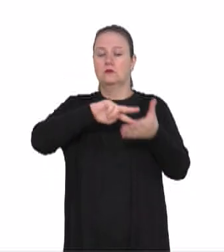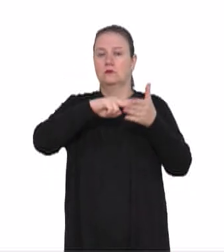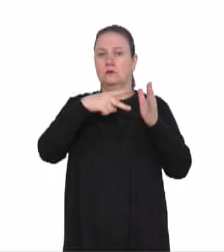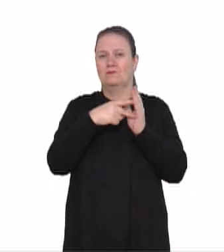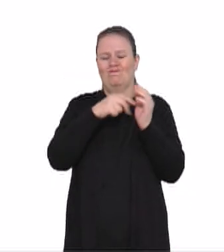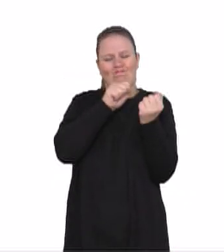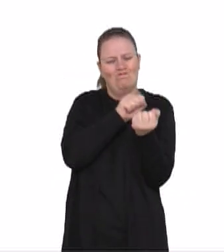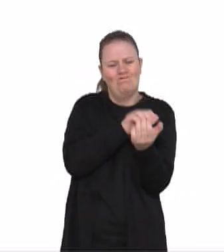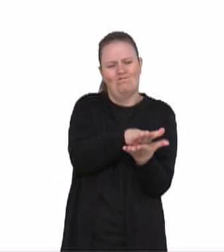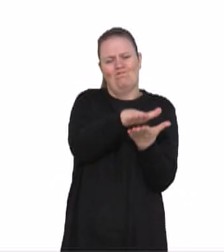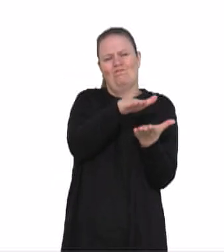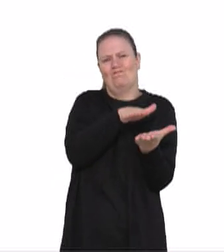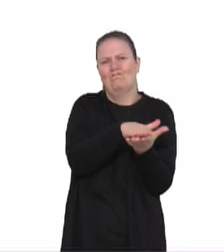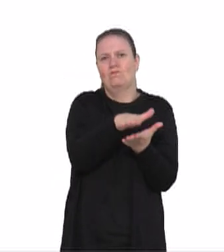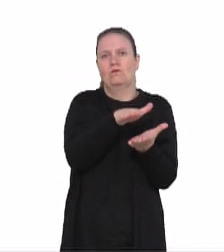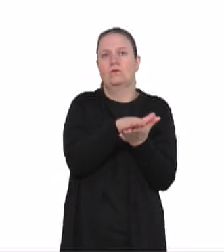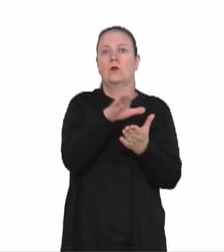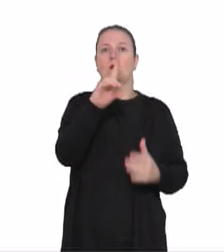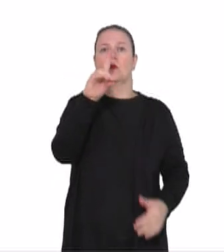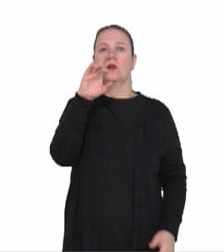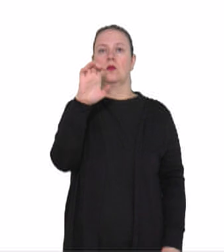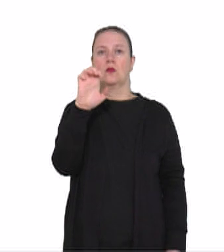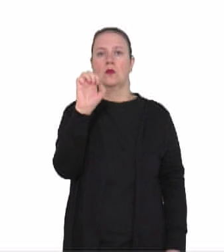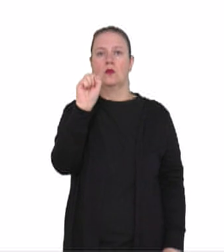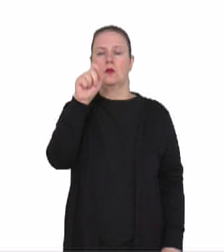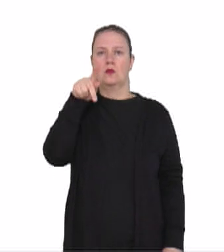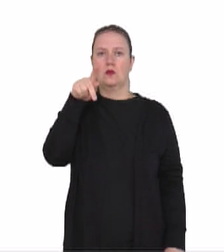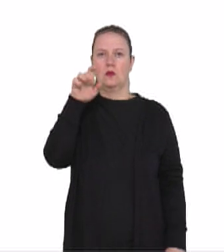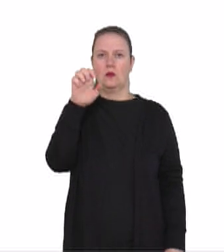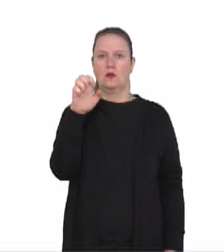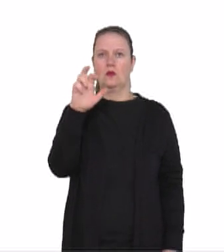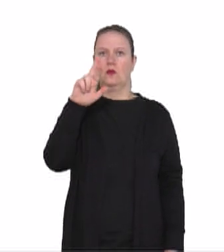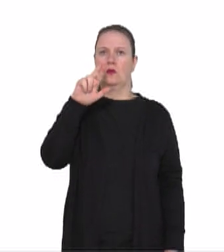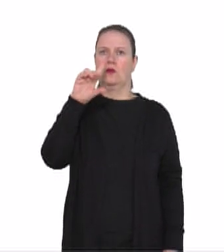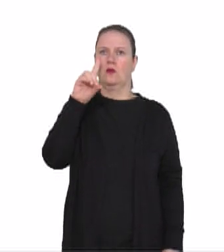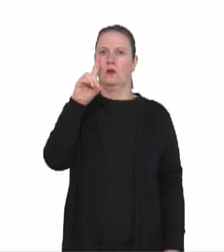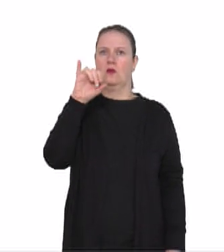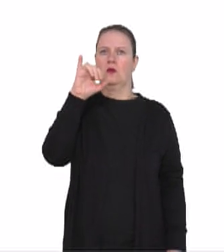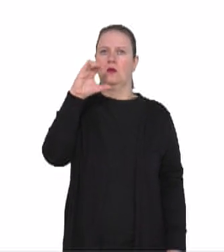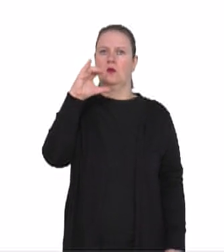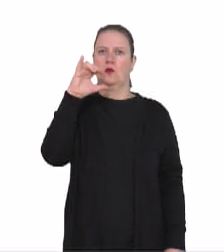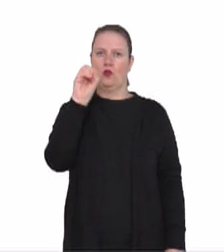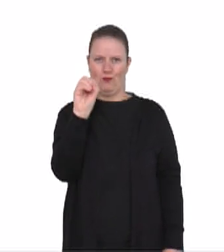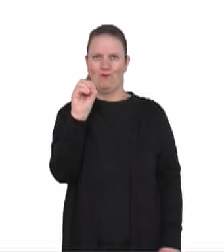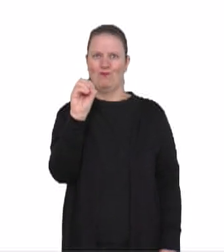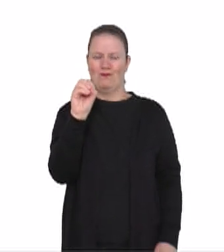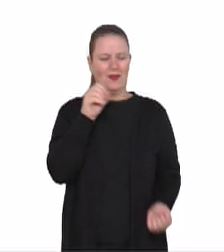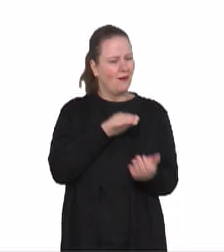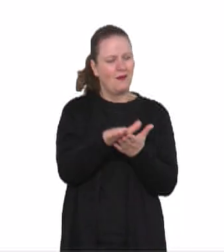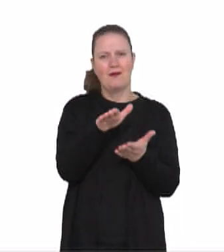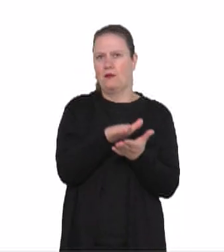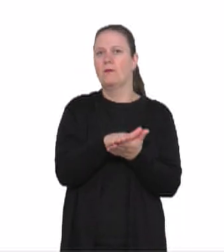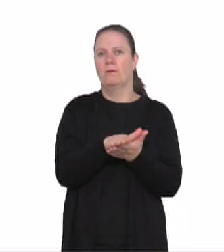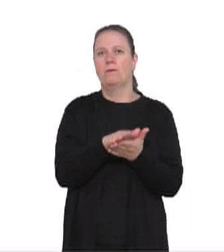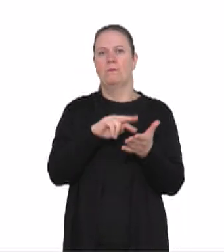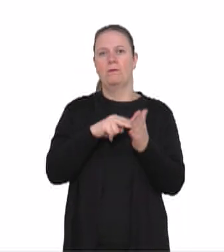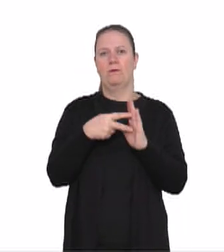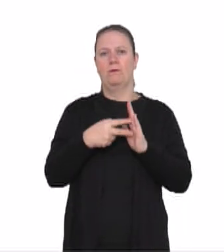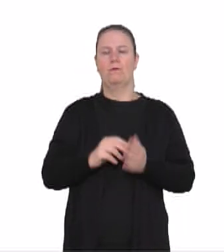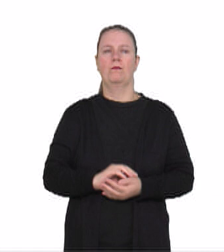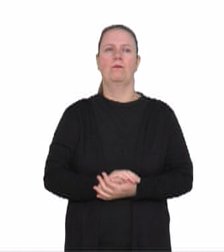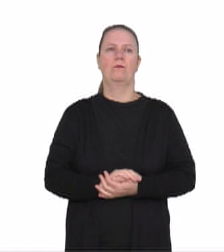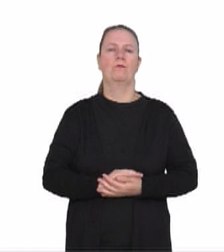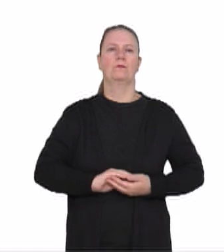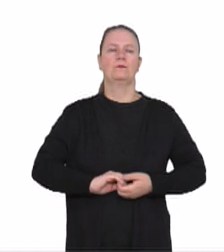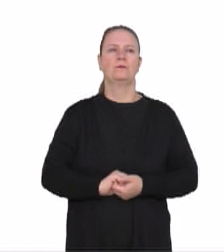O fato diz assim, the average household, about one ton of waste per year, the same weight as